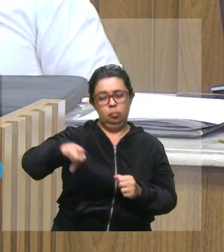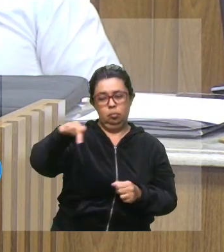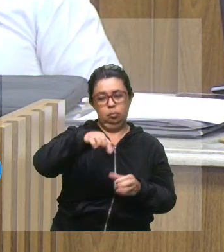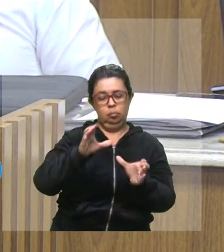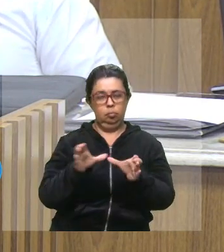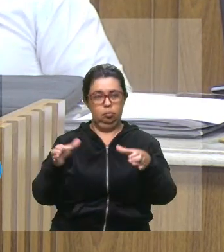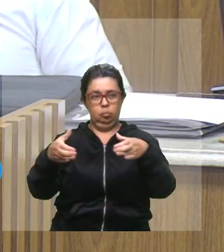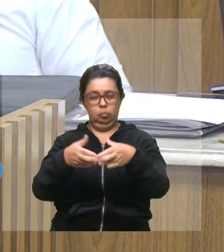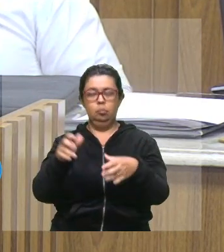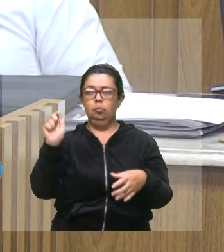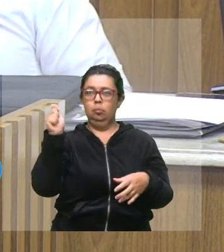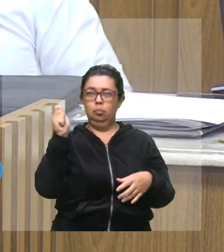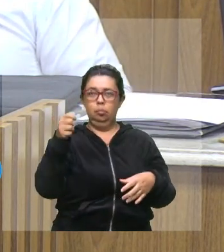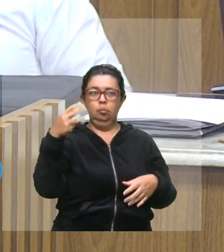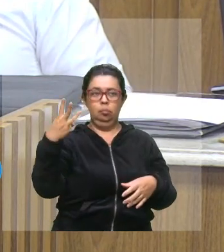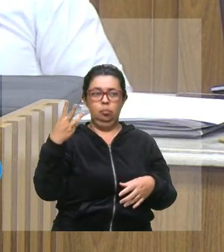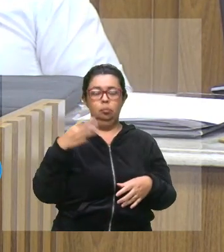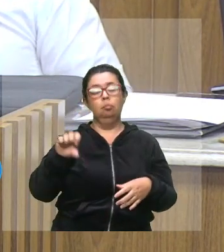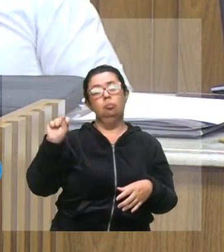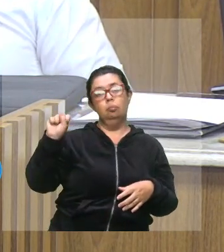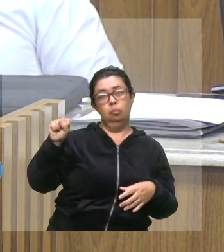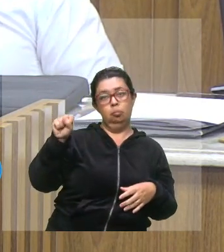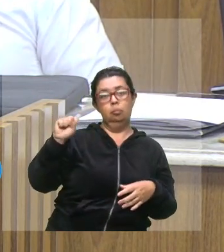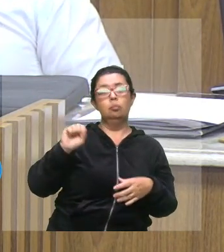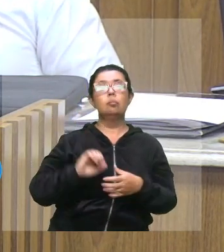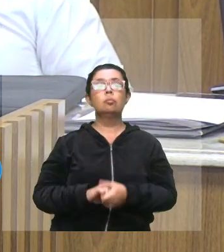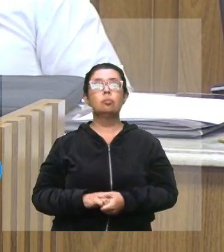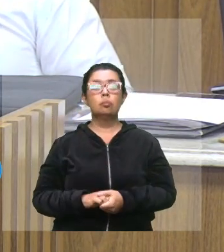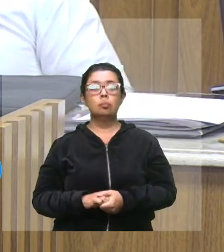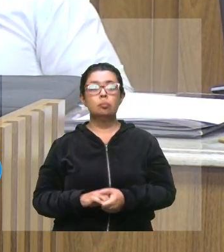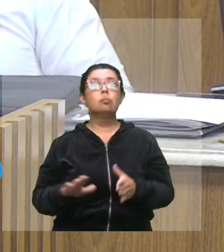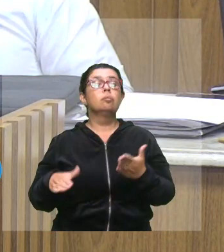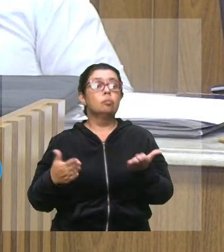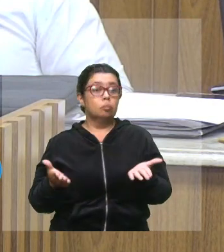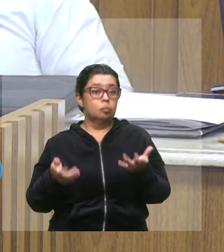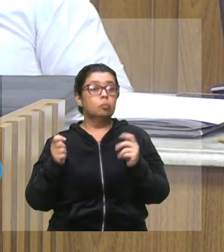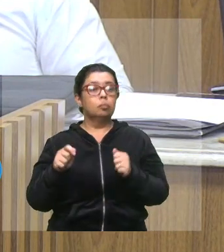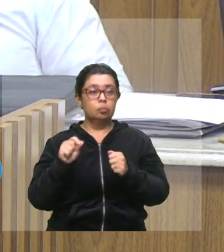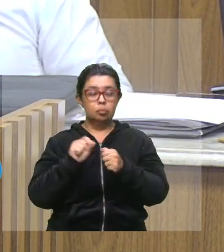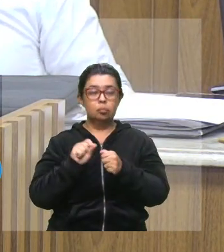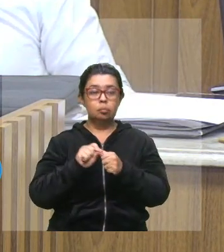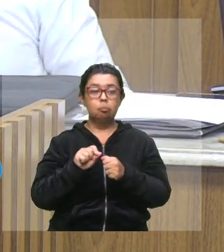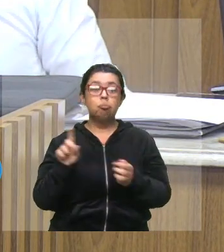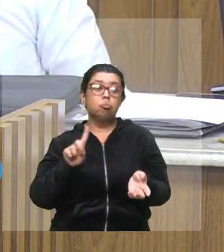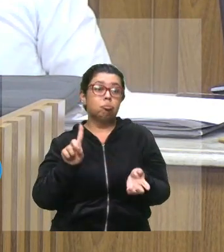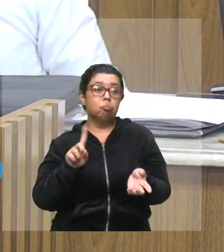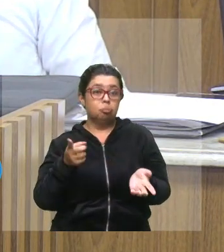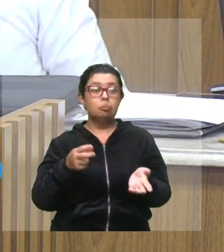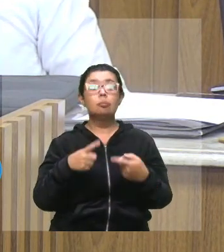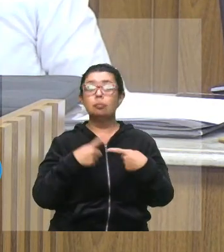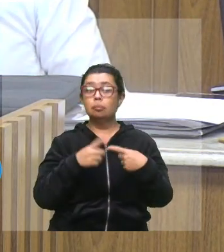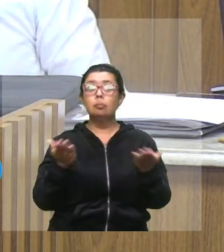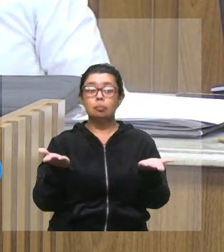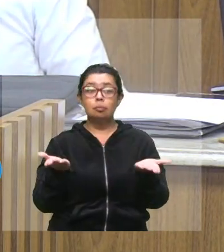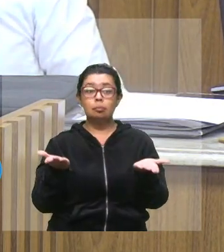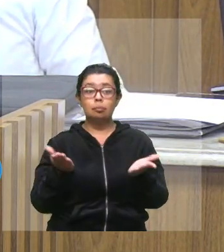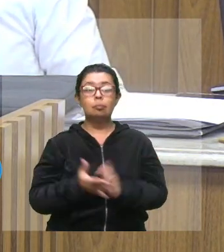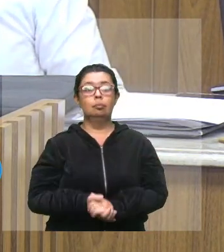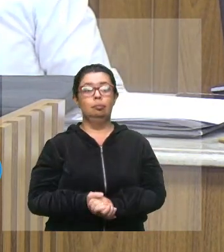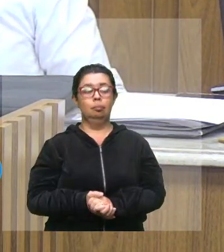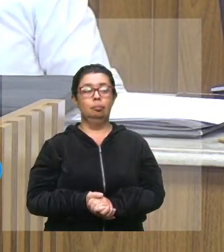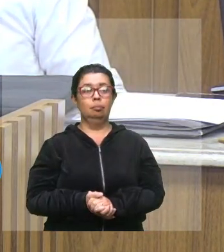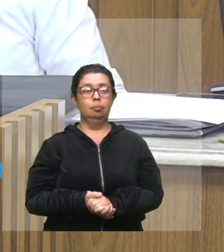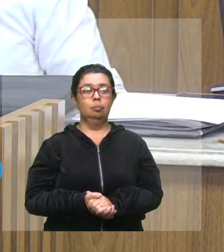Assis 3. Se positivo, e qual previsão para que isso ocorra? Se negativo, por favor, justificar.